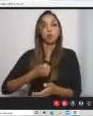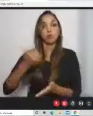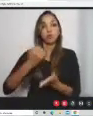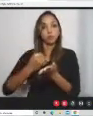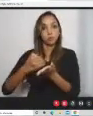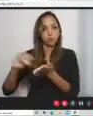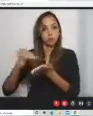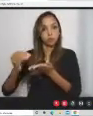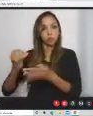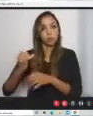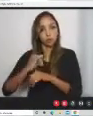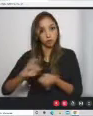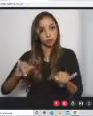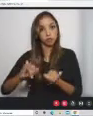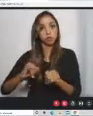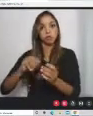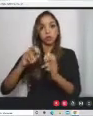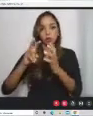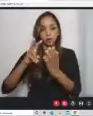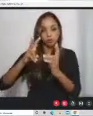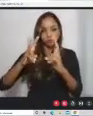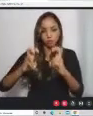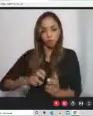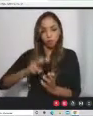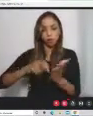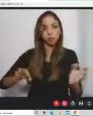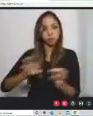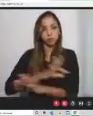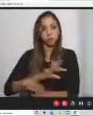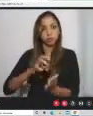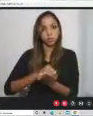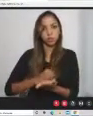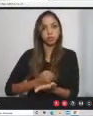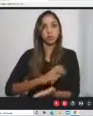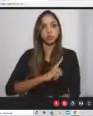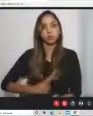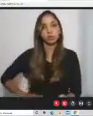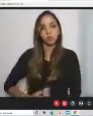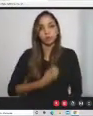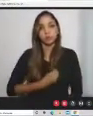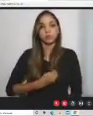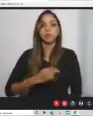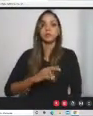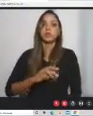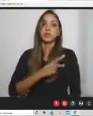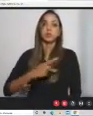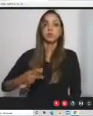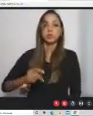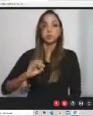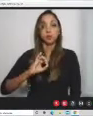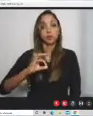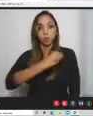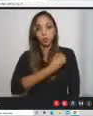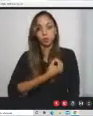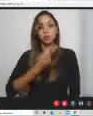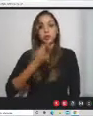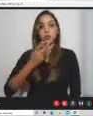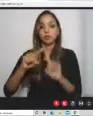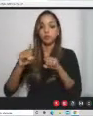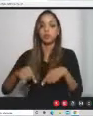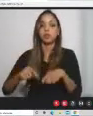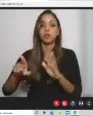do expediente e registrou os vereadores presentes nas sessões. O presidente Ivone França saudou a todos e comunicou que o projeto de lei ordinária e projeto de resolução